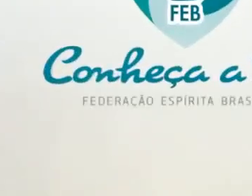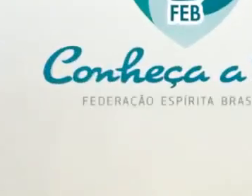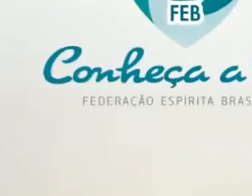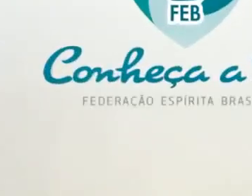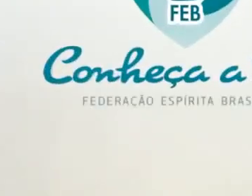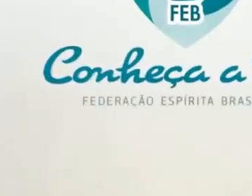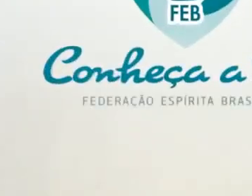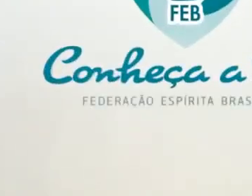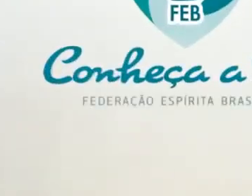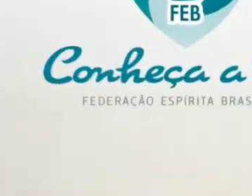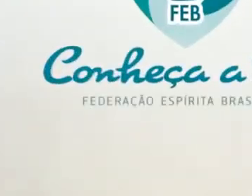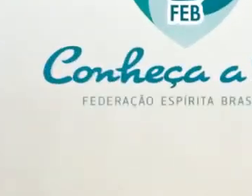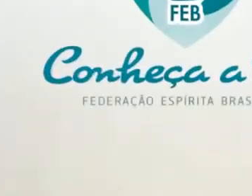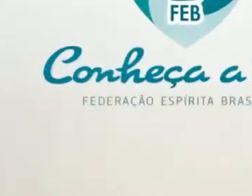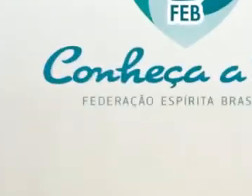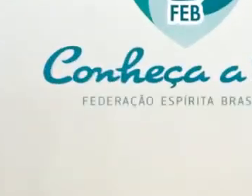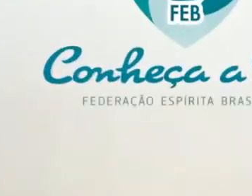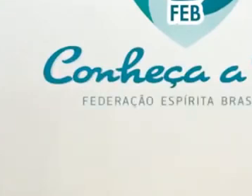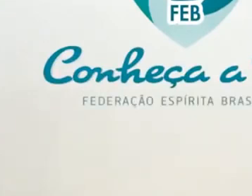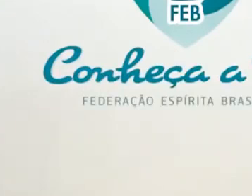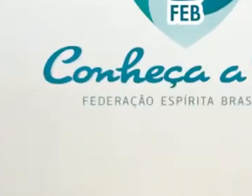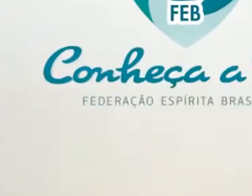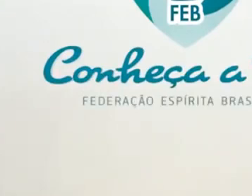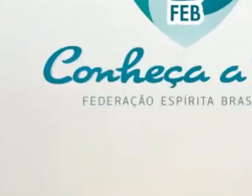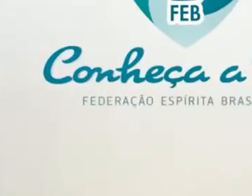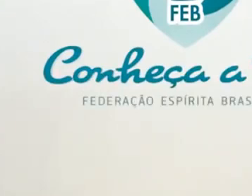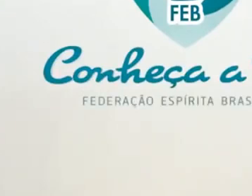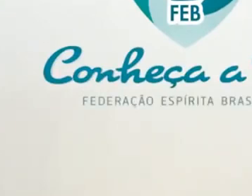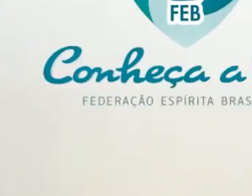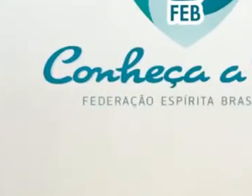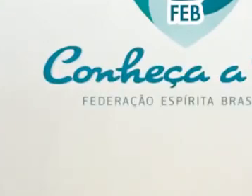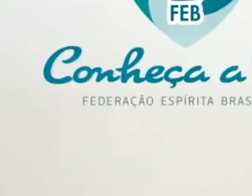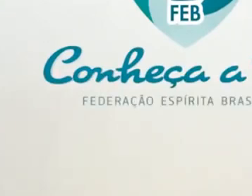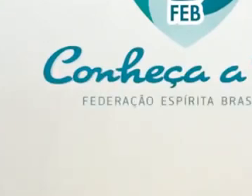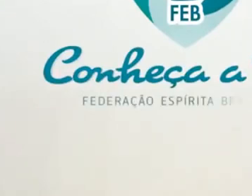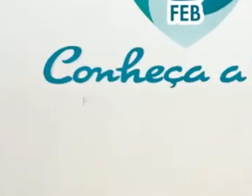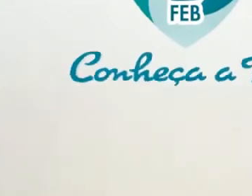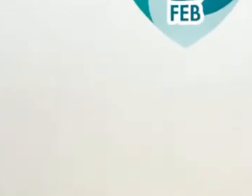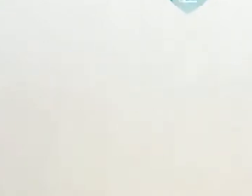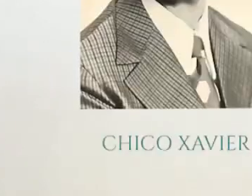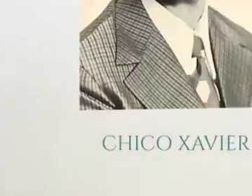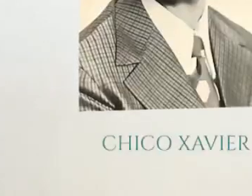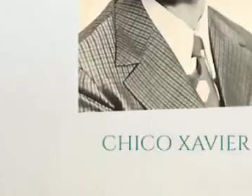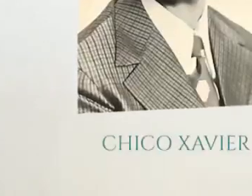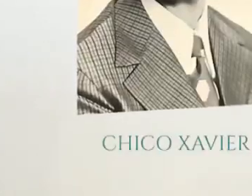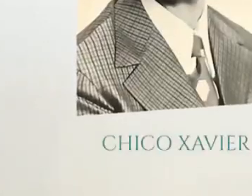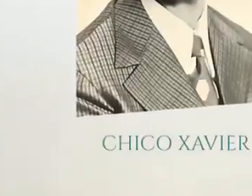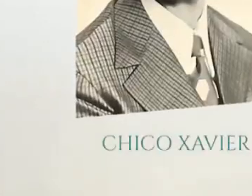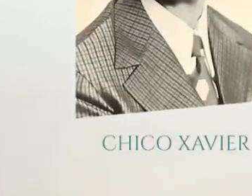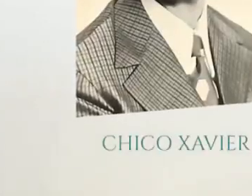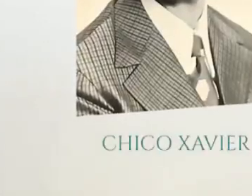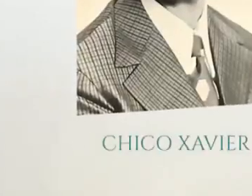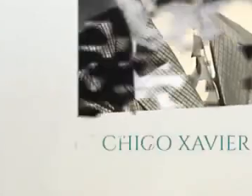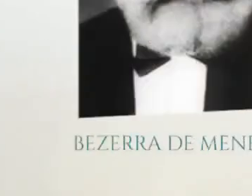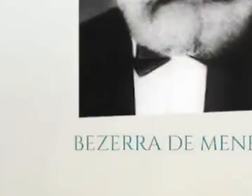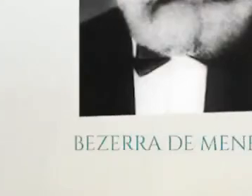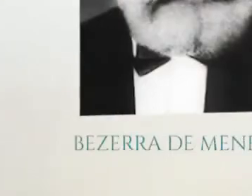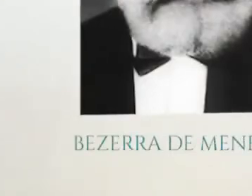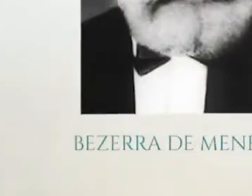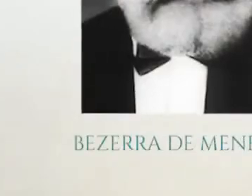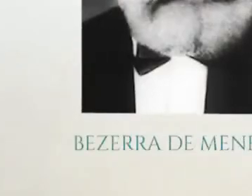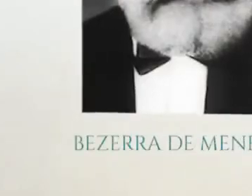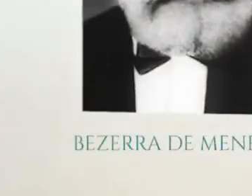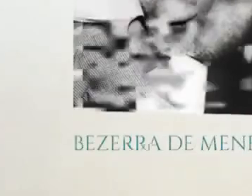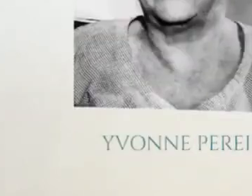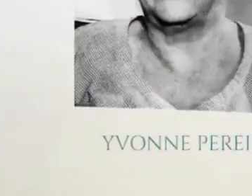vultos que fizeram e fazem parte desta história? Qual a relação de nomes como Chico Xavier, Bezerra